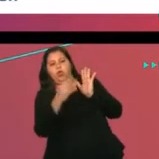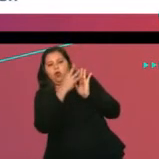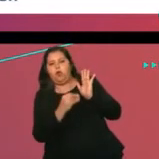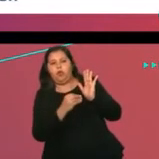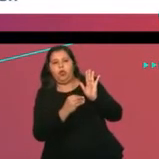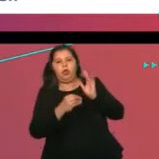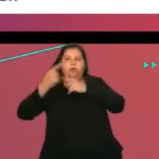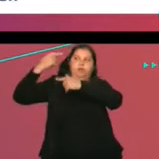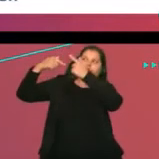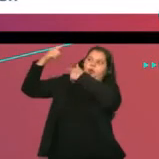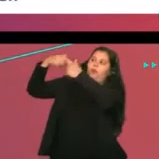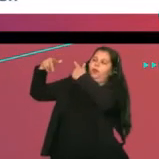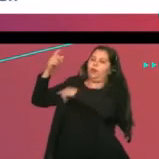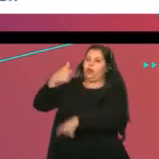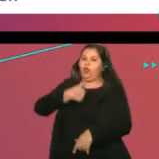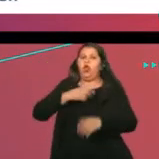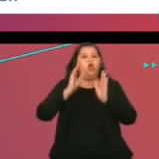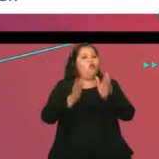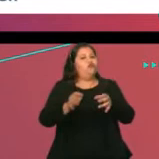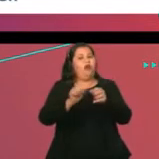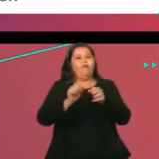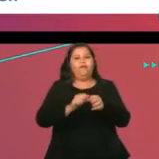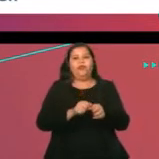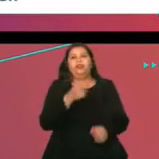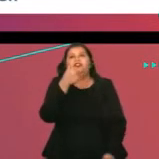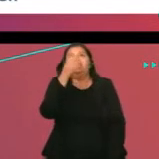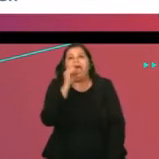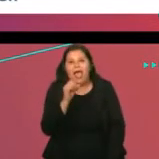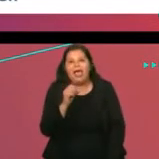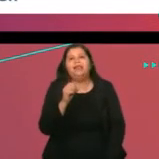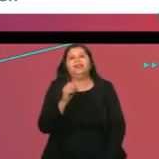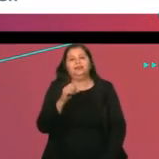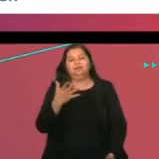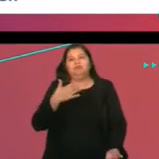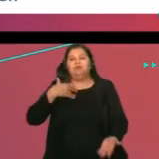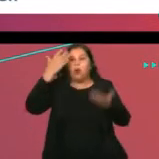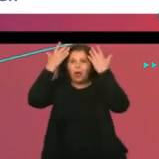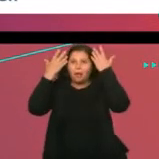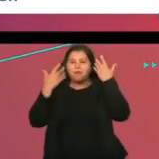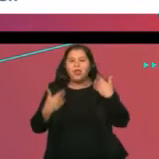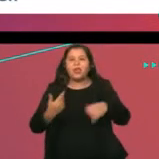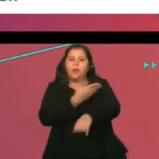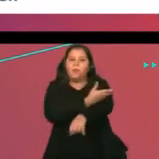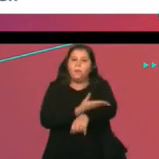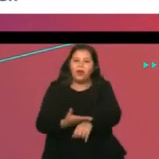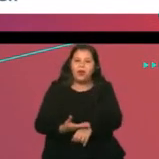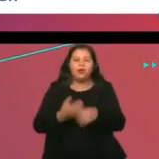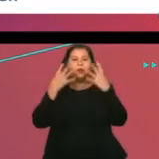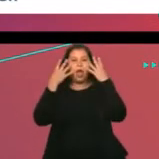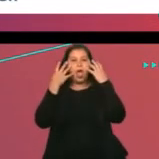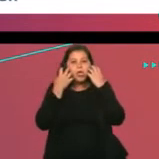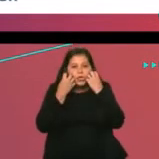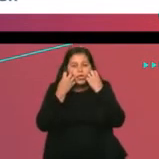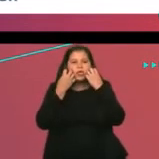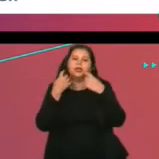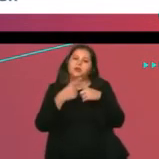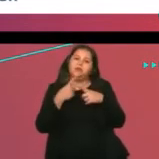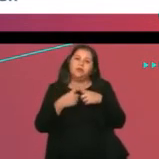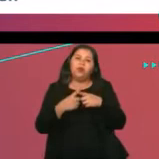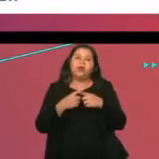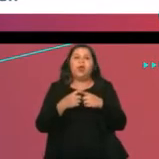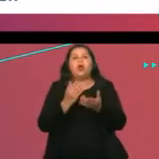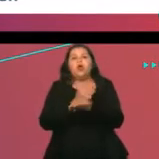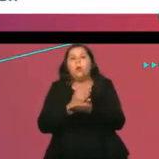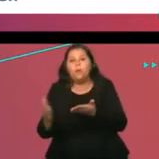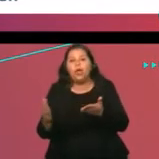14 eu já fiz 10 xerox de mim quer ser natural cabelo esteja Branco até julgado não porque vai achar